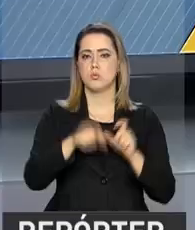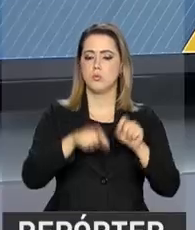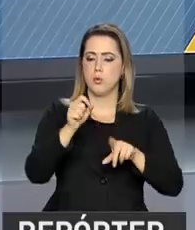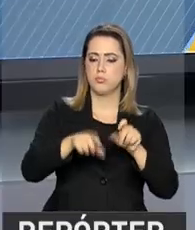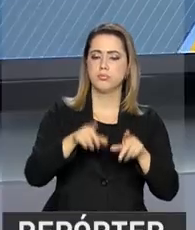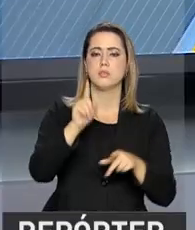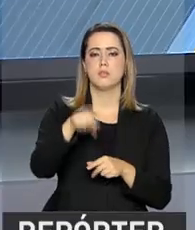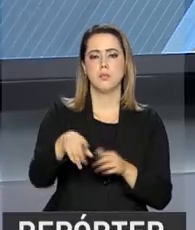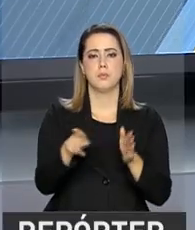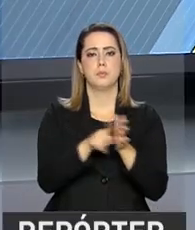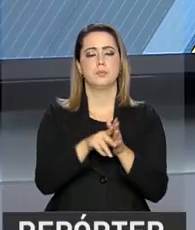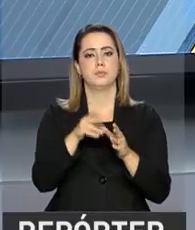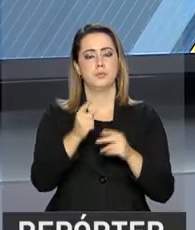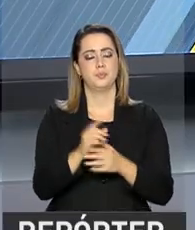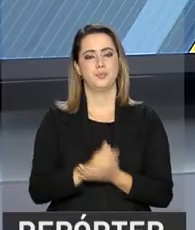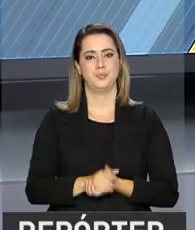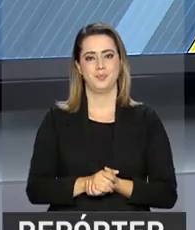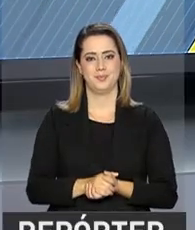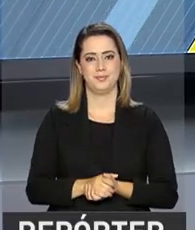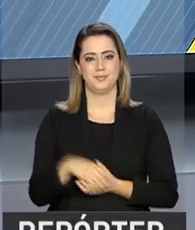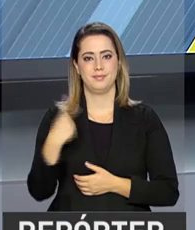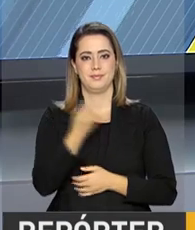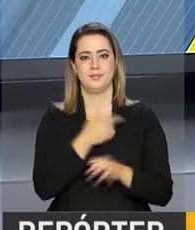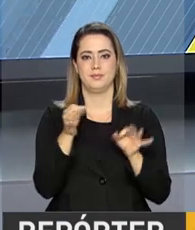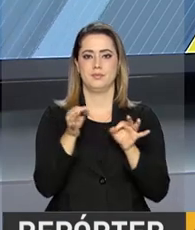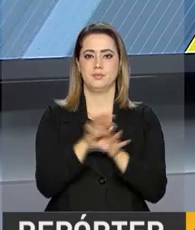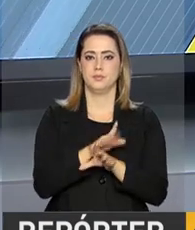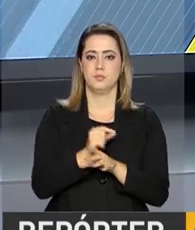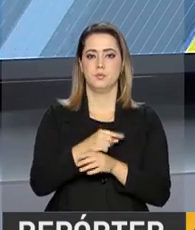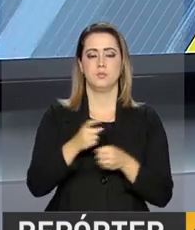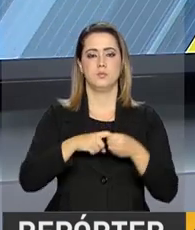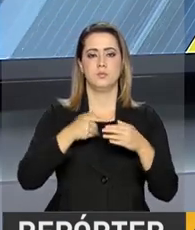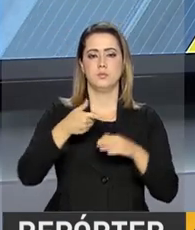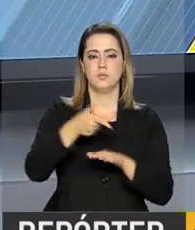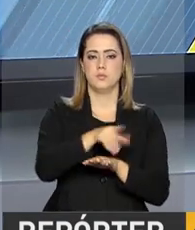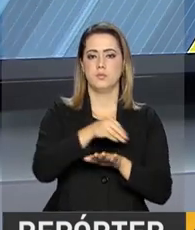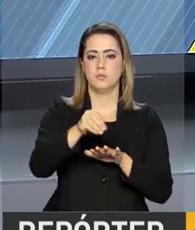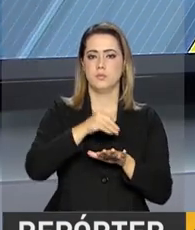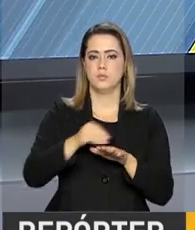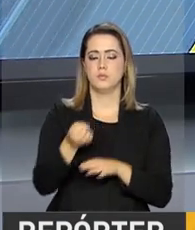região. Nós ficamos por aqui. Voltamos a qualquer momento com outras